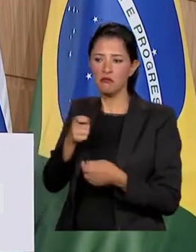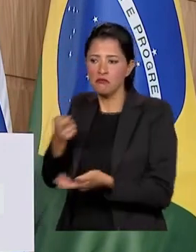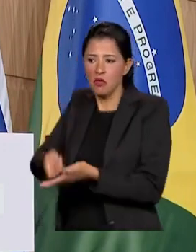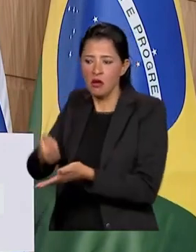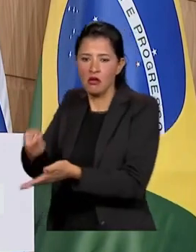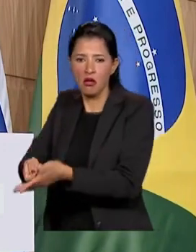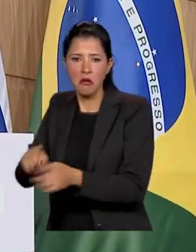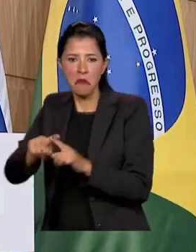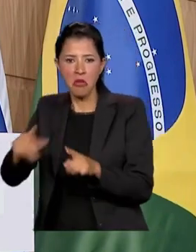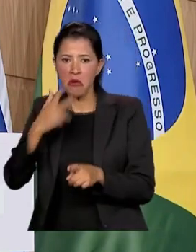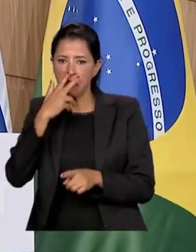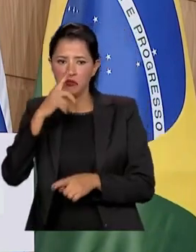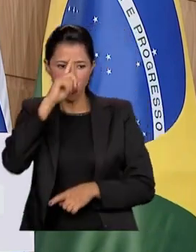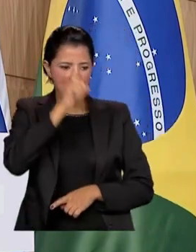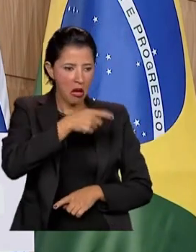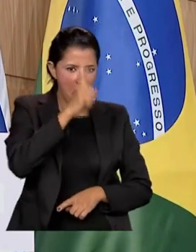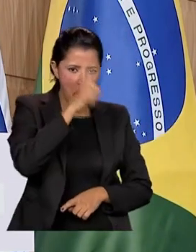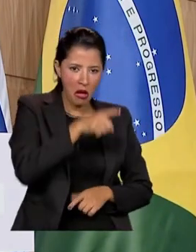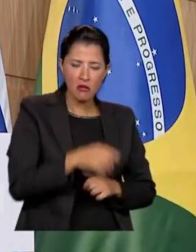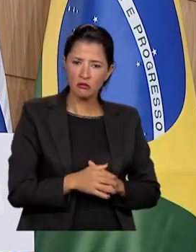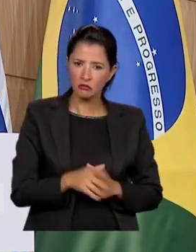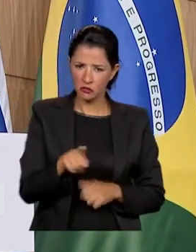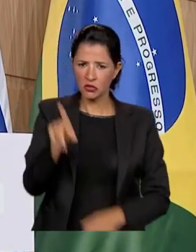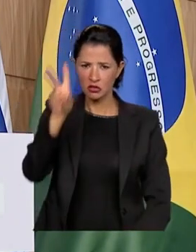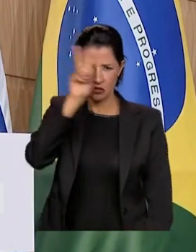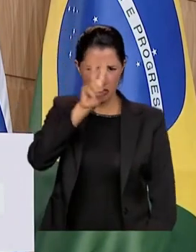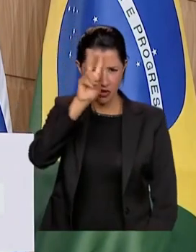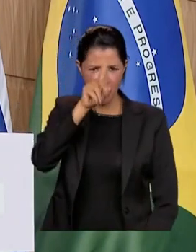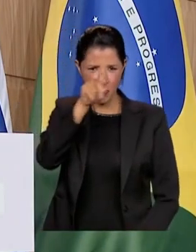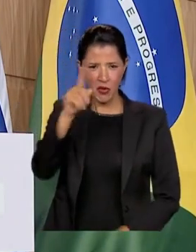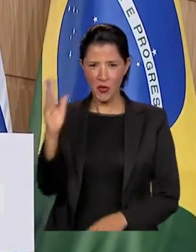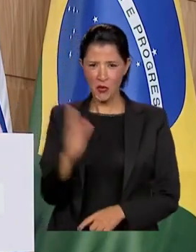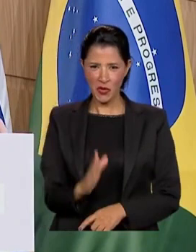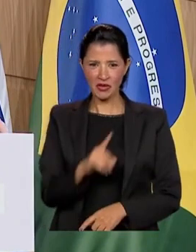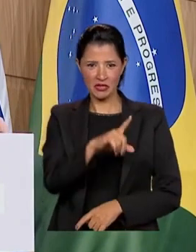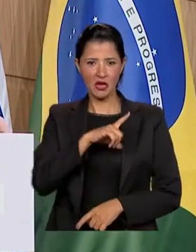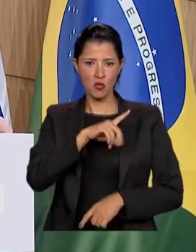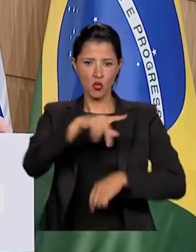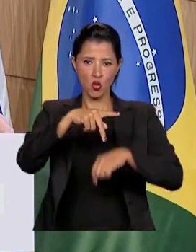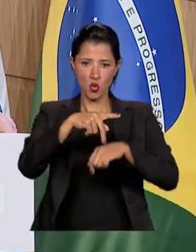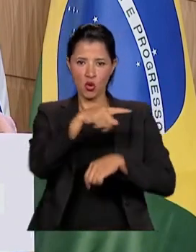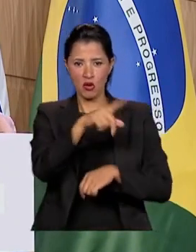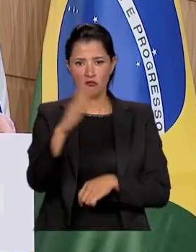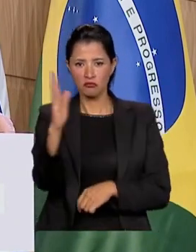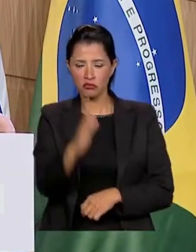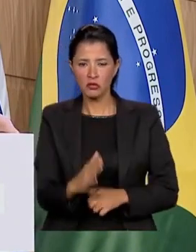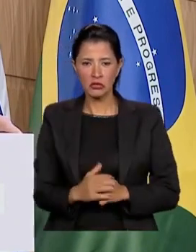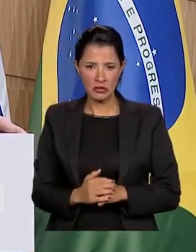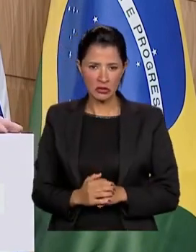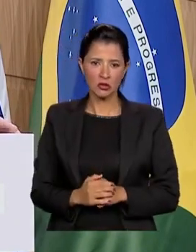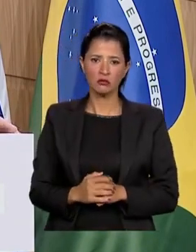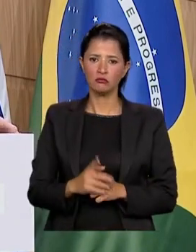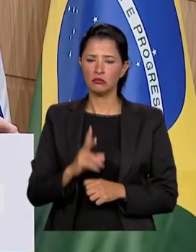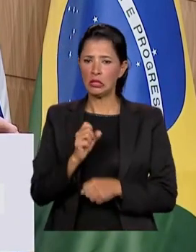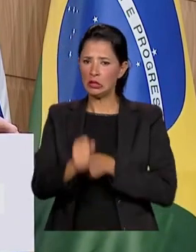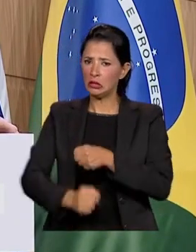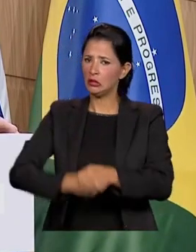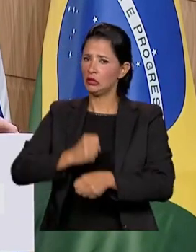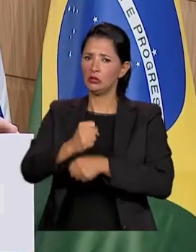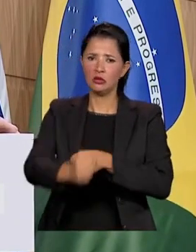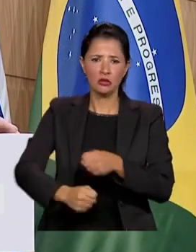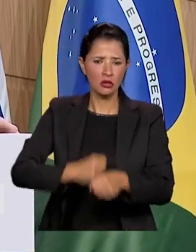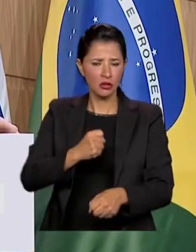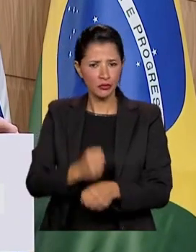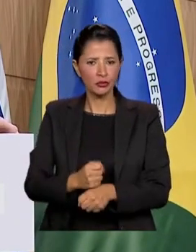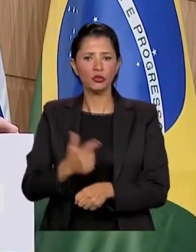fazem questão de mandar. Vocês se lembram, os brasileiros, sobretudo no Brasil, quando todo ano descia um